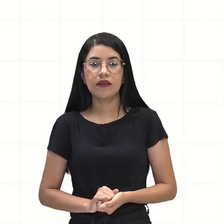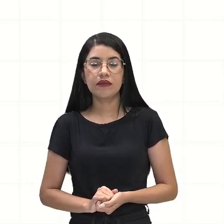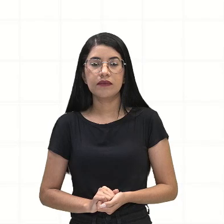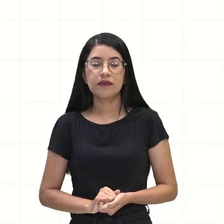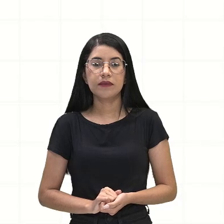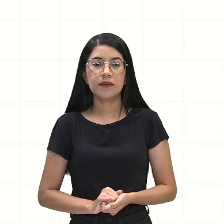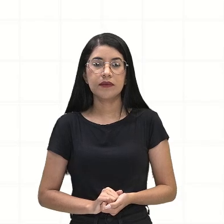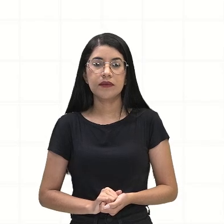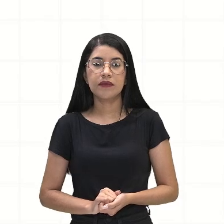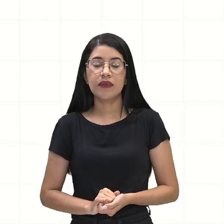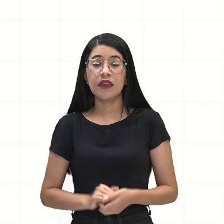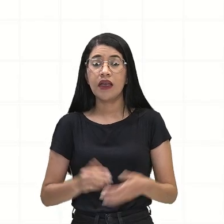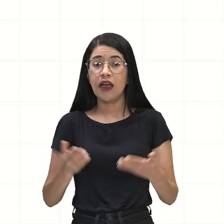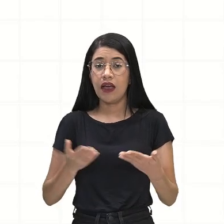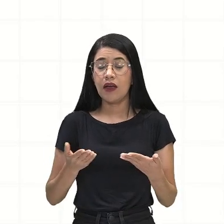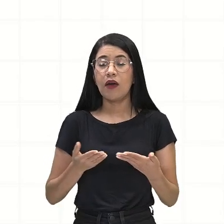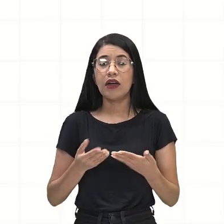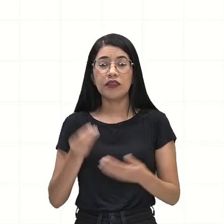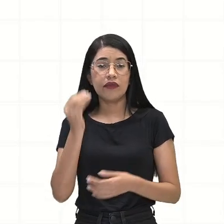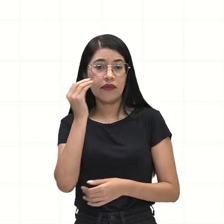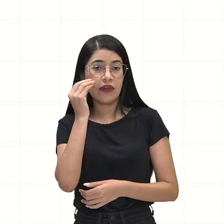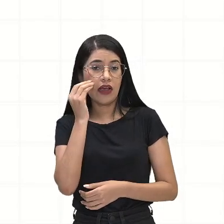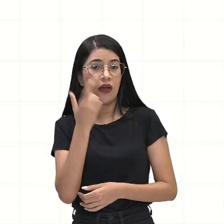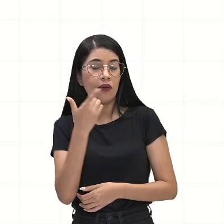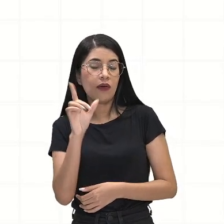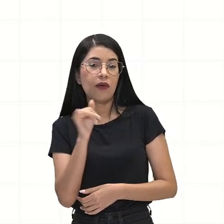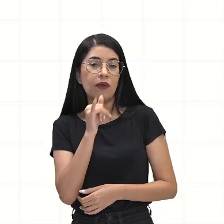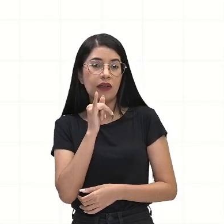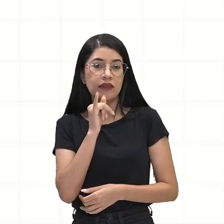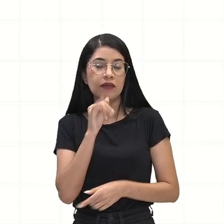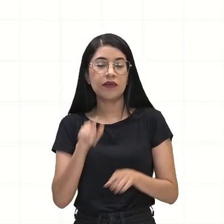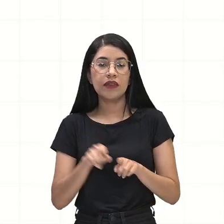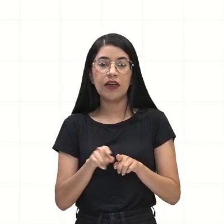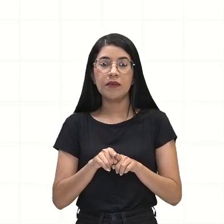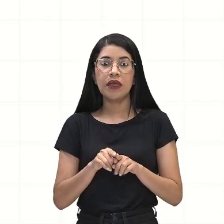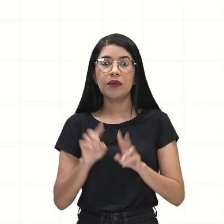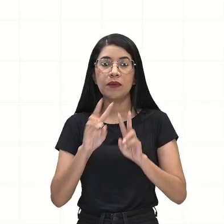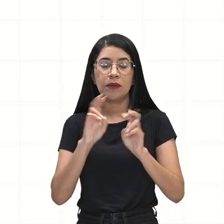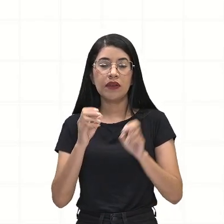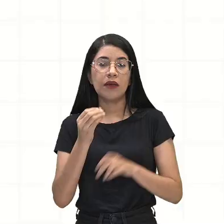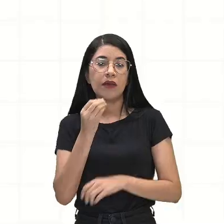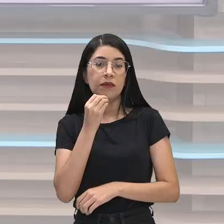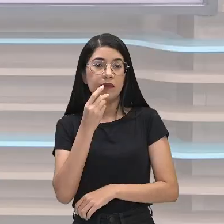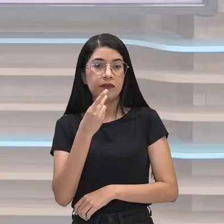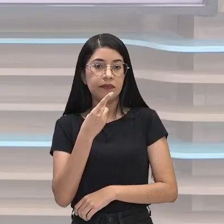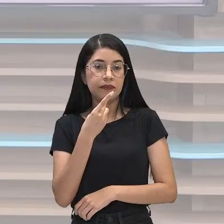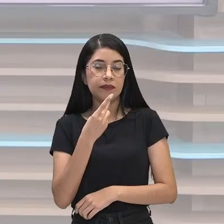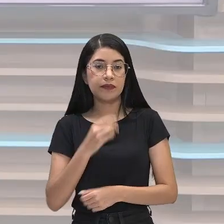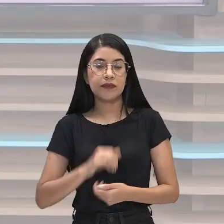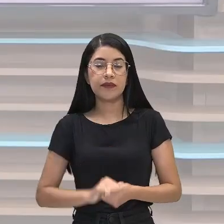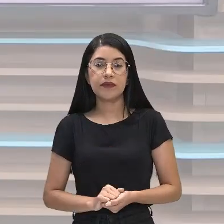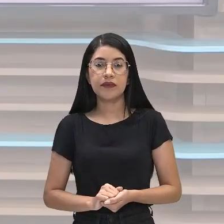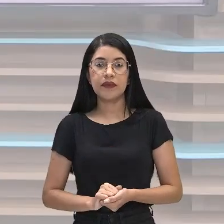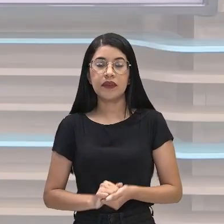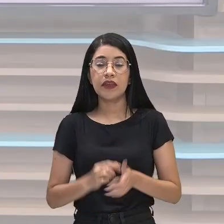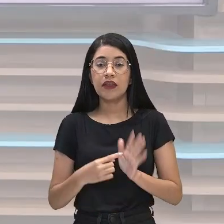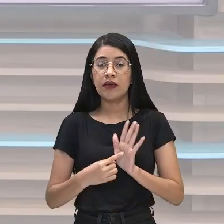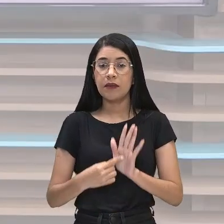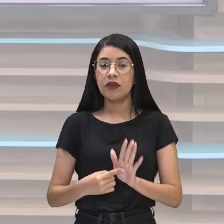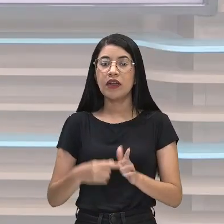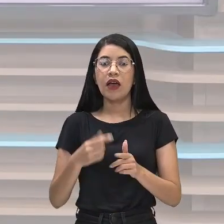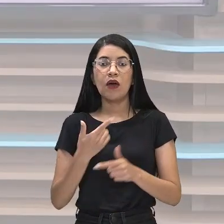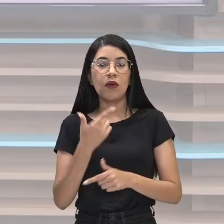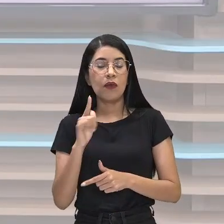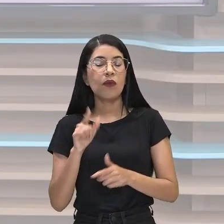Então, agora a gente vai verificar mais um exemplo envolvendo aí a probabilidade. A gente vai mostrar um